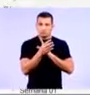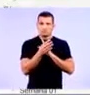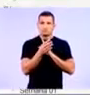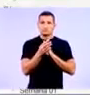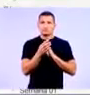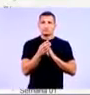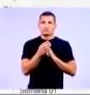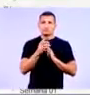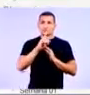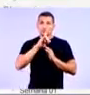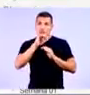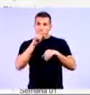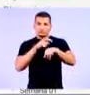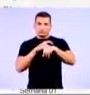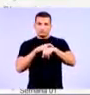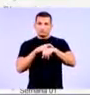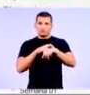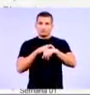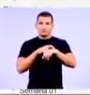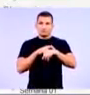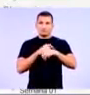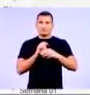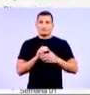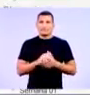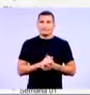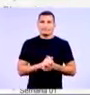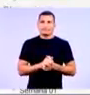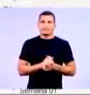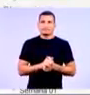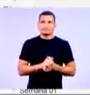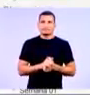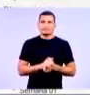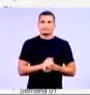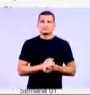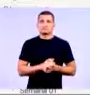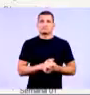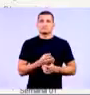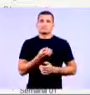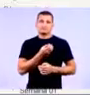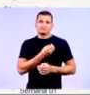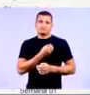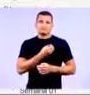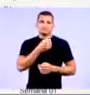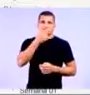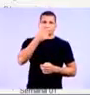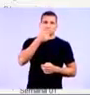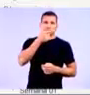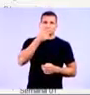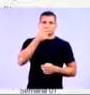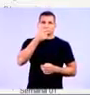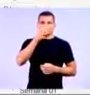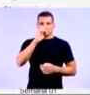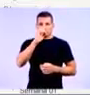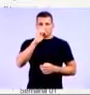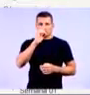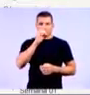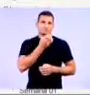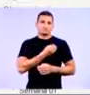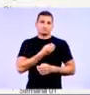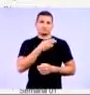né, nesse dia, nesse horário. Então, de 20 pontos, você tirou 5,